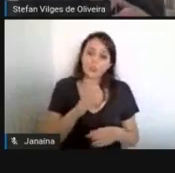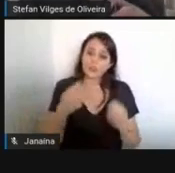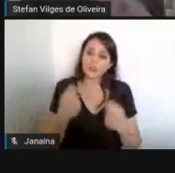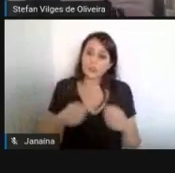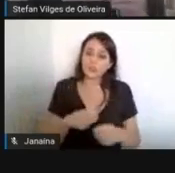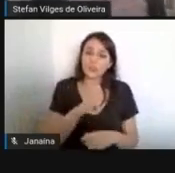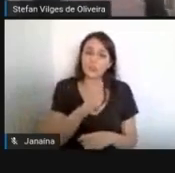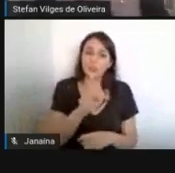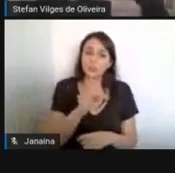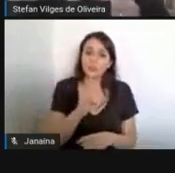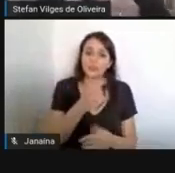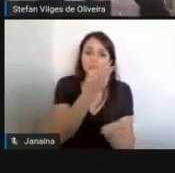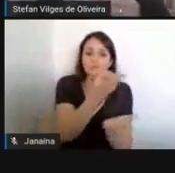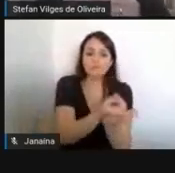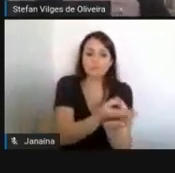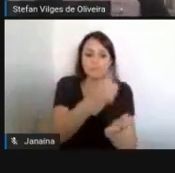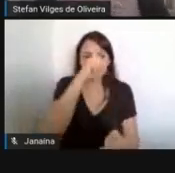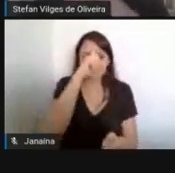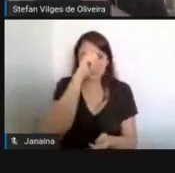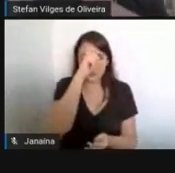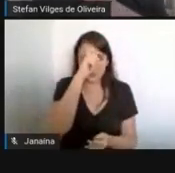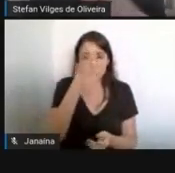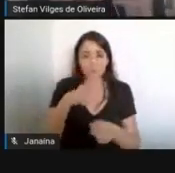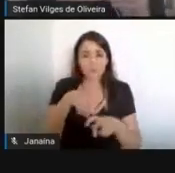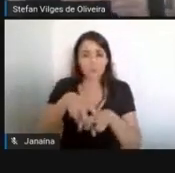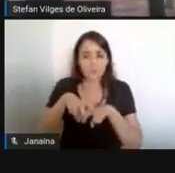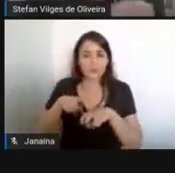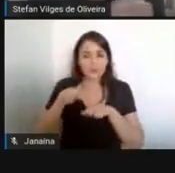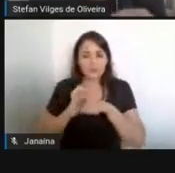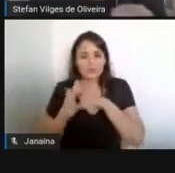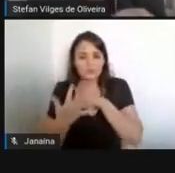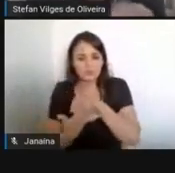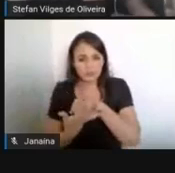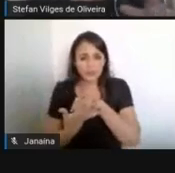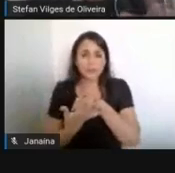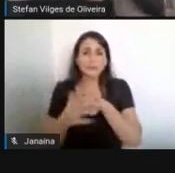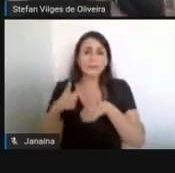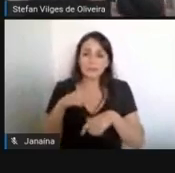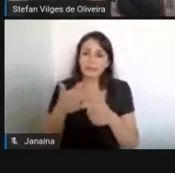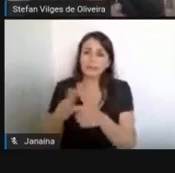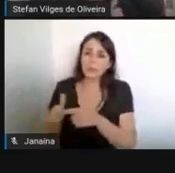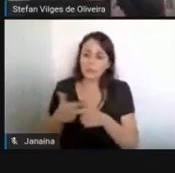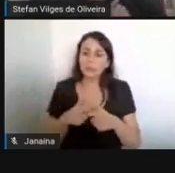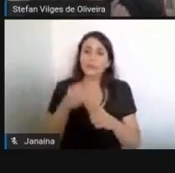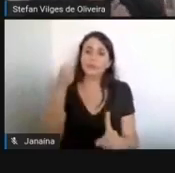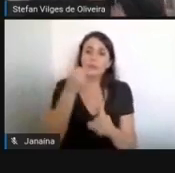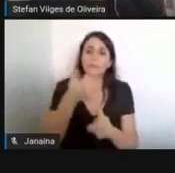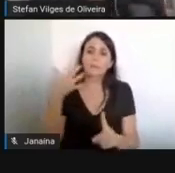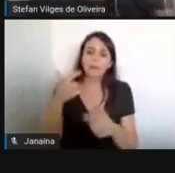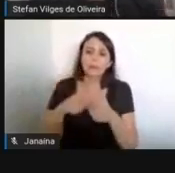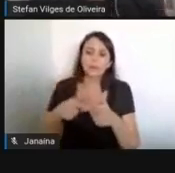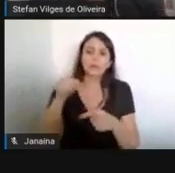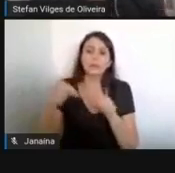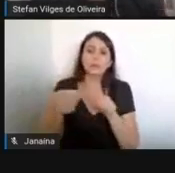que a Covid-19 tem-se, né, um importante impacto dentro do sistema como